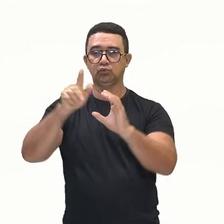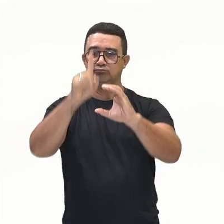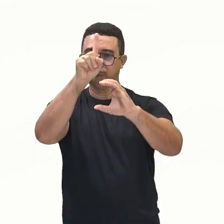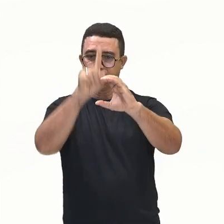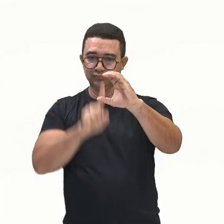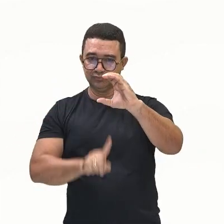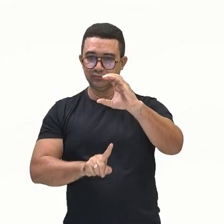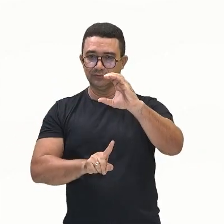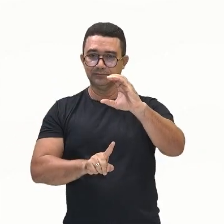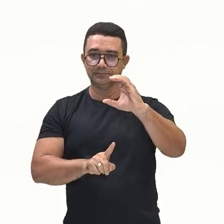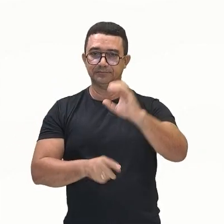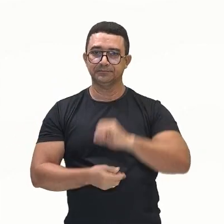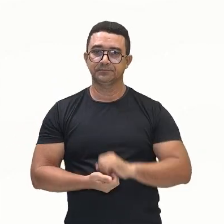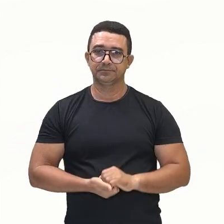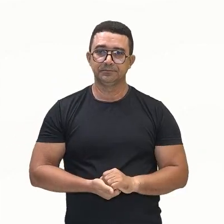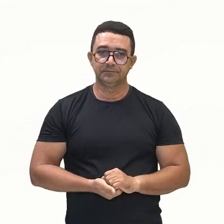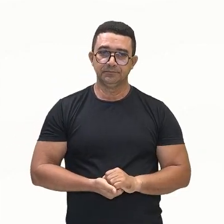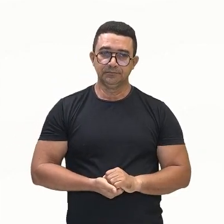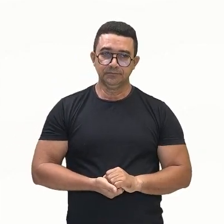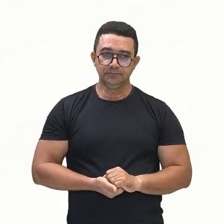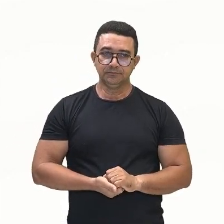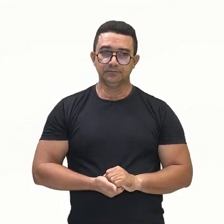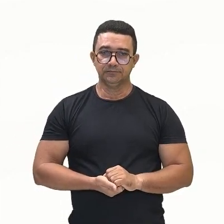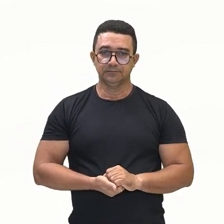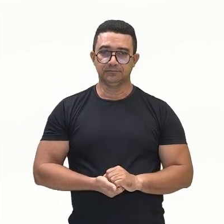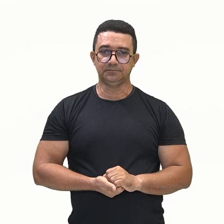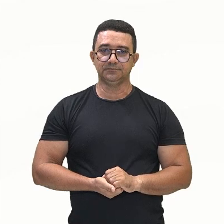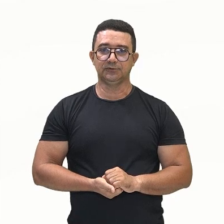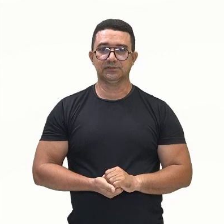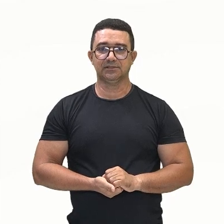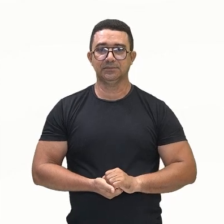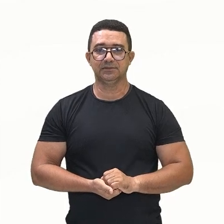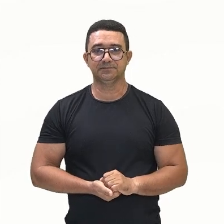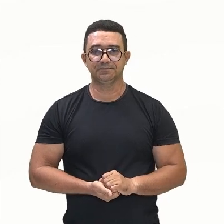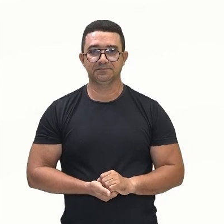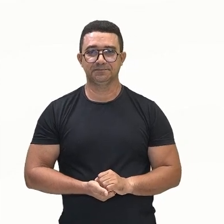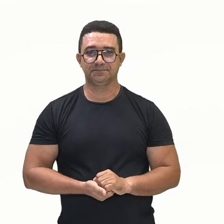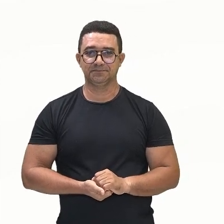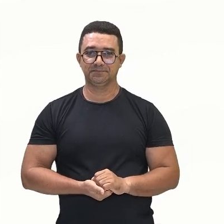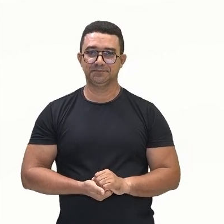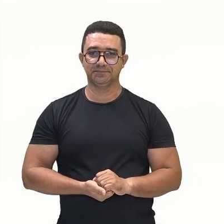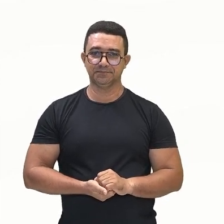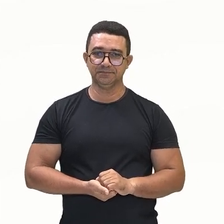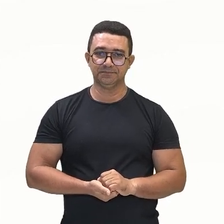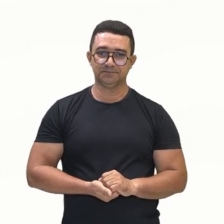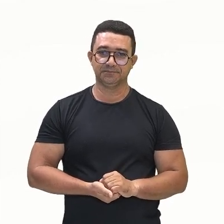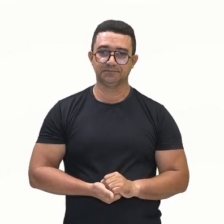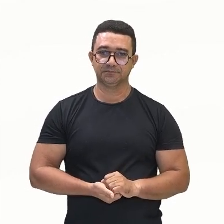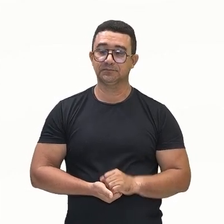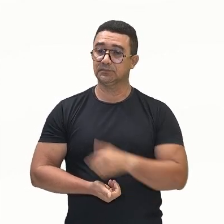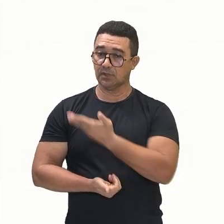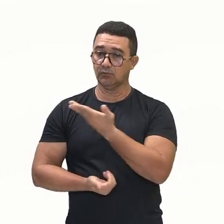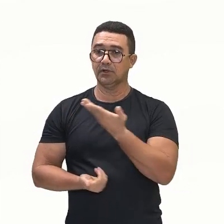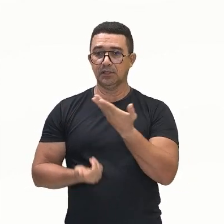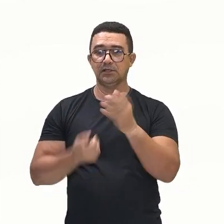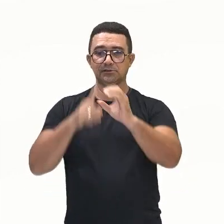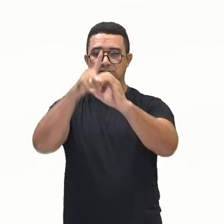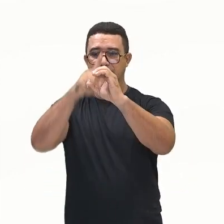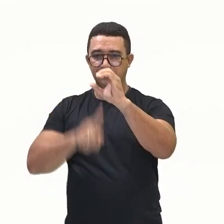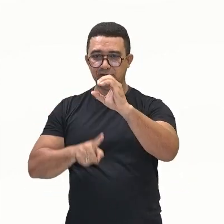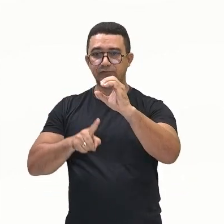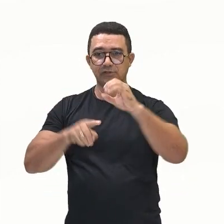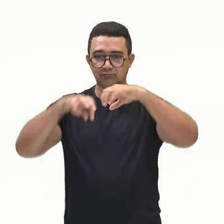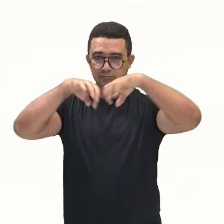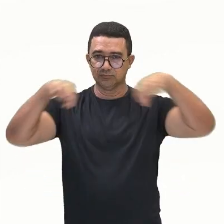de Greenwich. E ele faz essa divisão do mundo em hemisfério ocidental e hemisfério oriental.